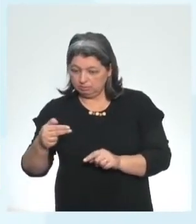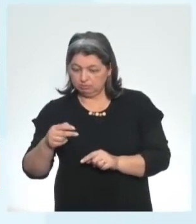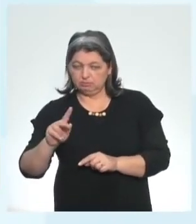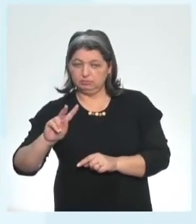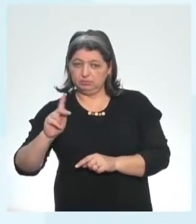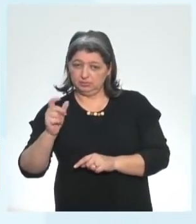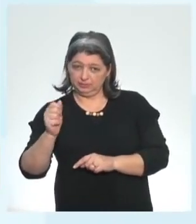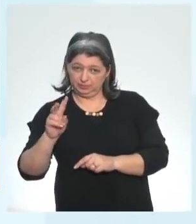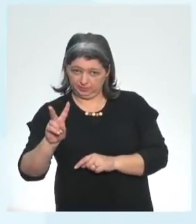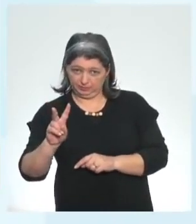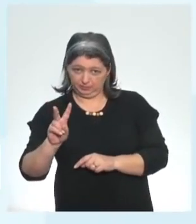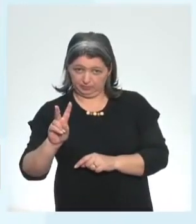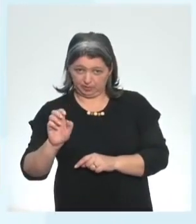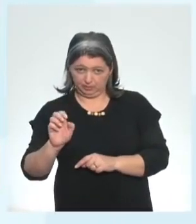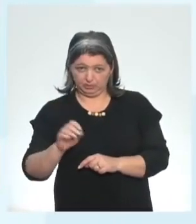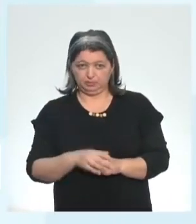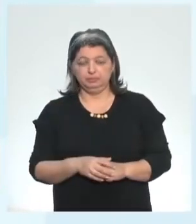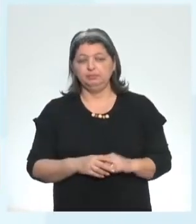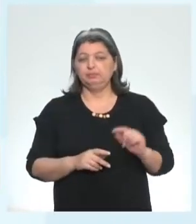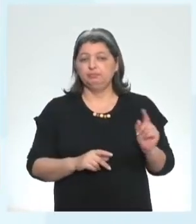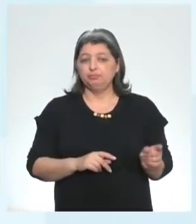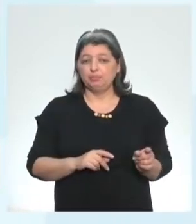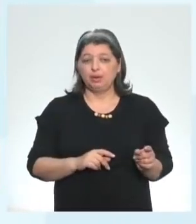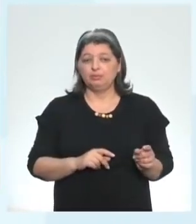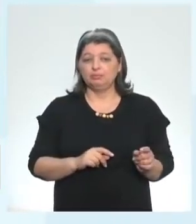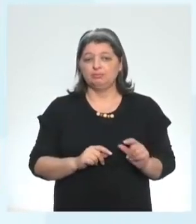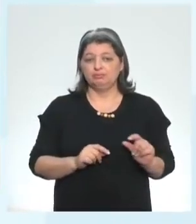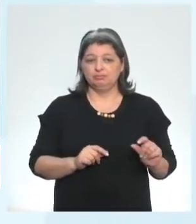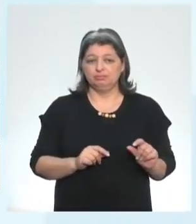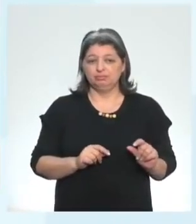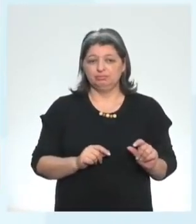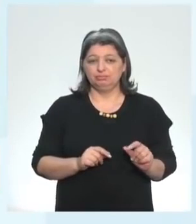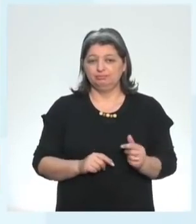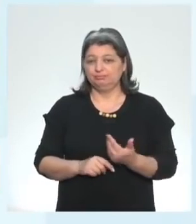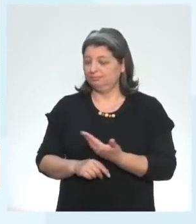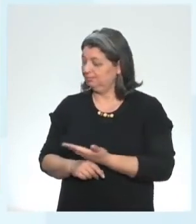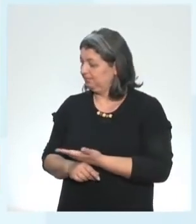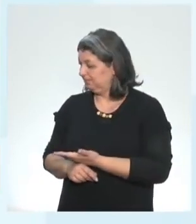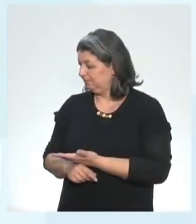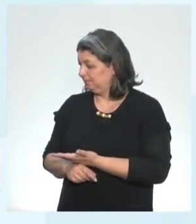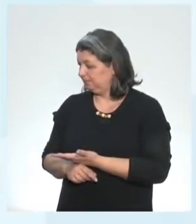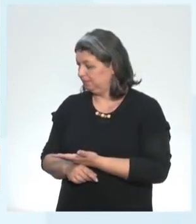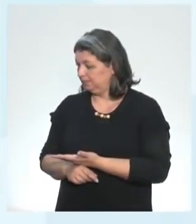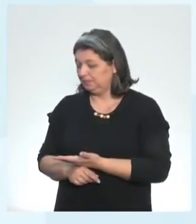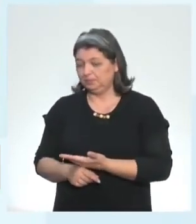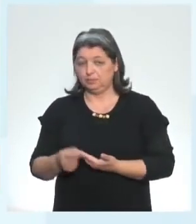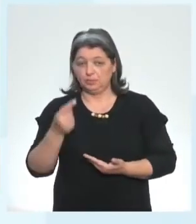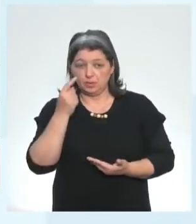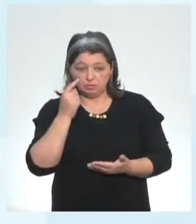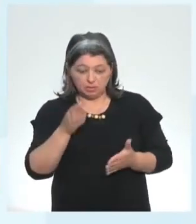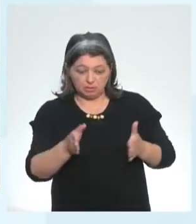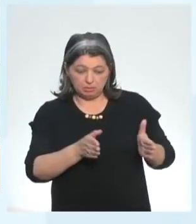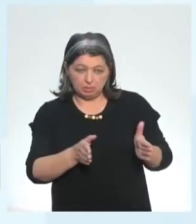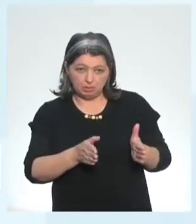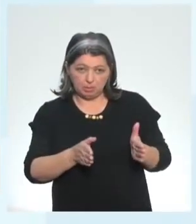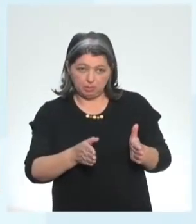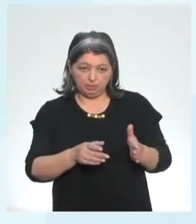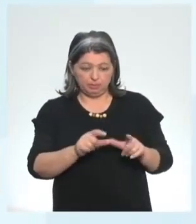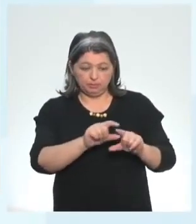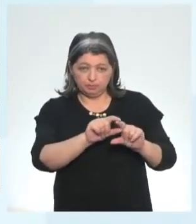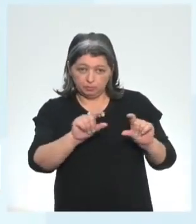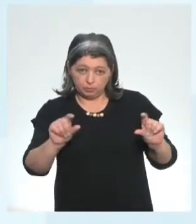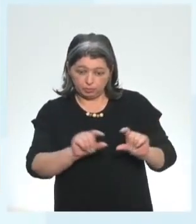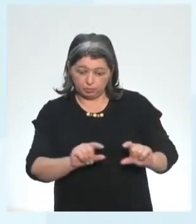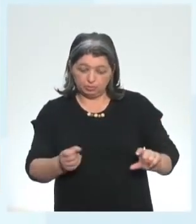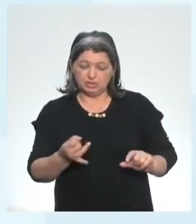com he, she, it eu vou usar o has então ó um tempo depende do outro se você aprendeu o